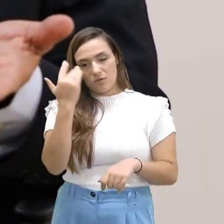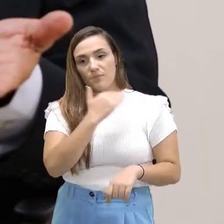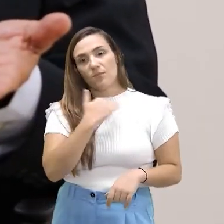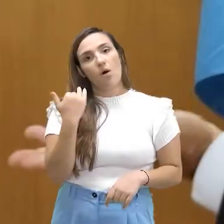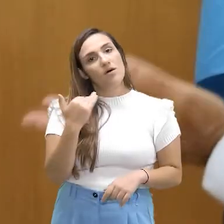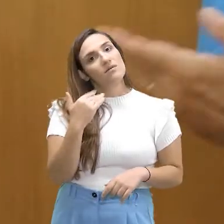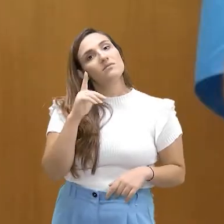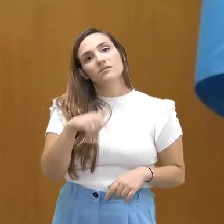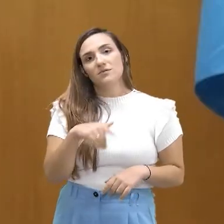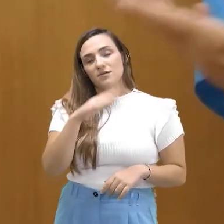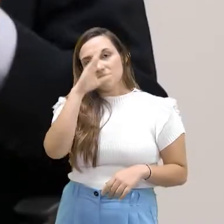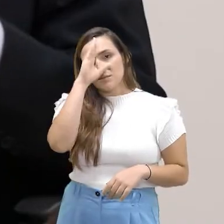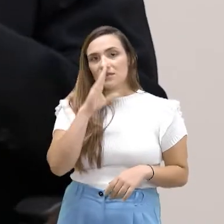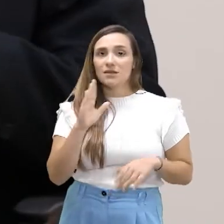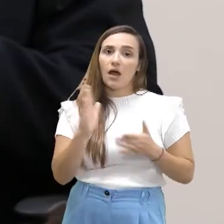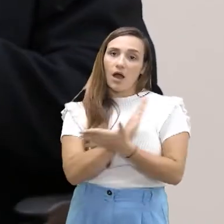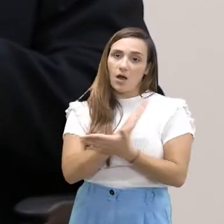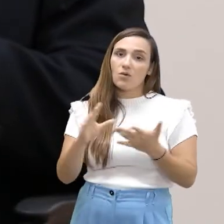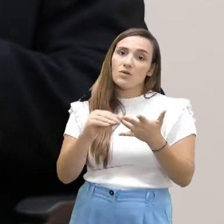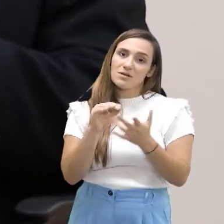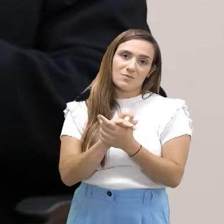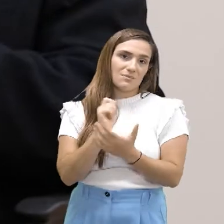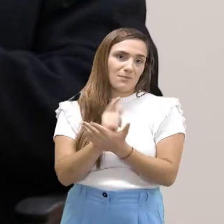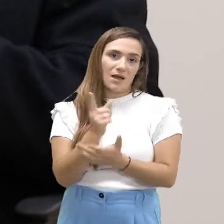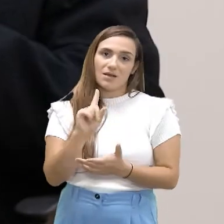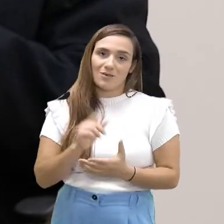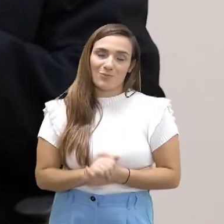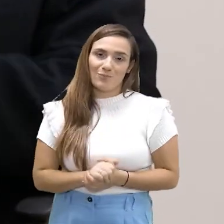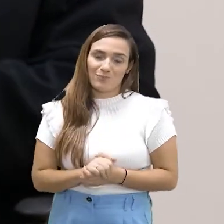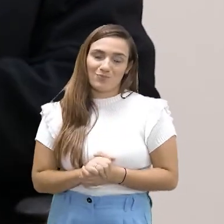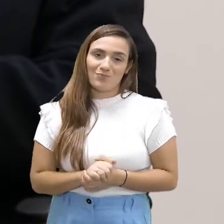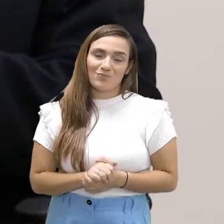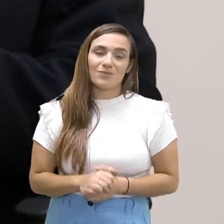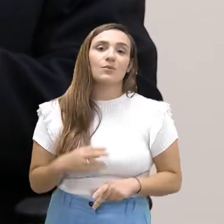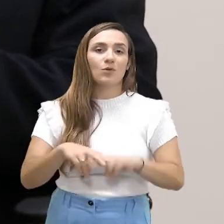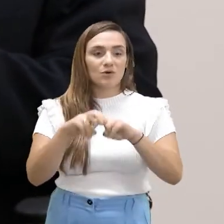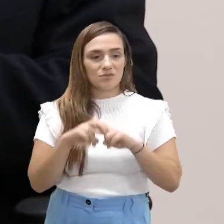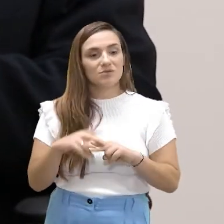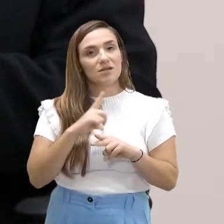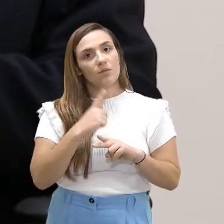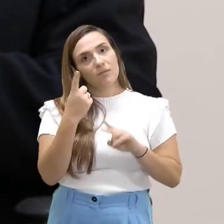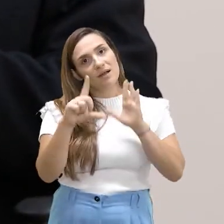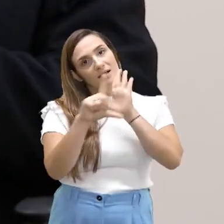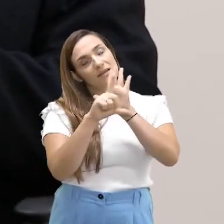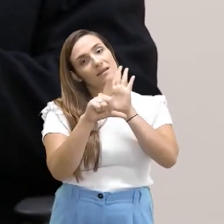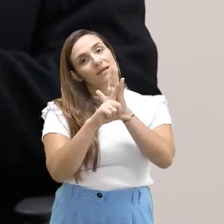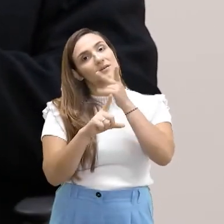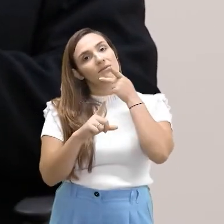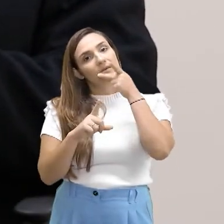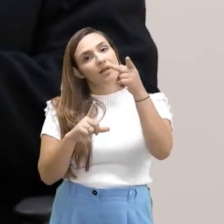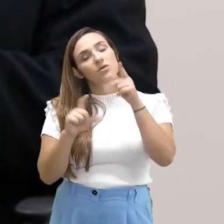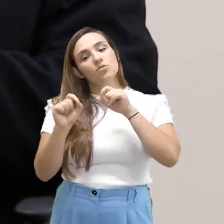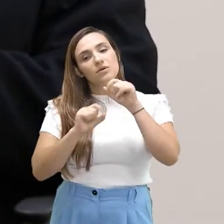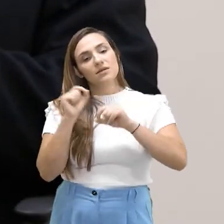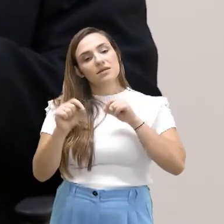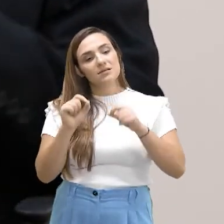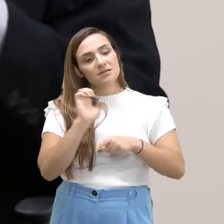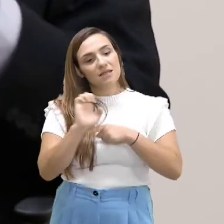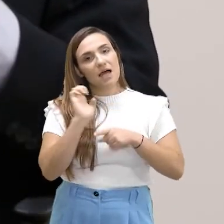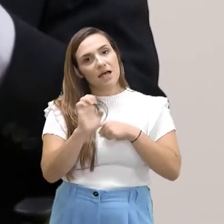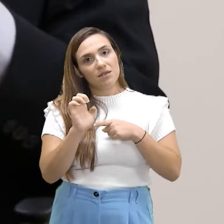óbito, né? E alguns casamentos. Então, para isso, nós temos uma lei que o